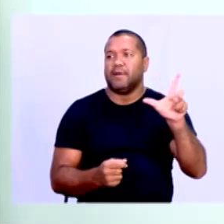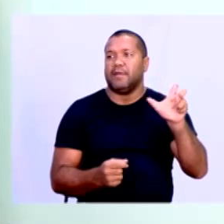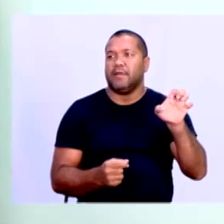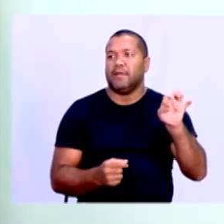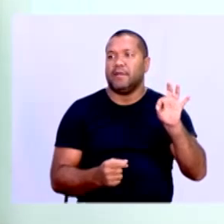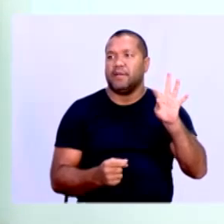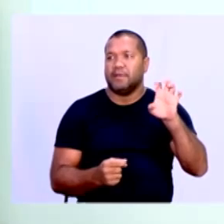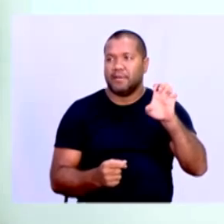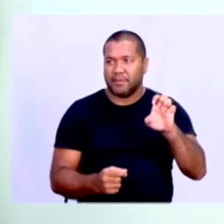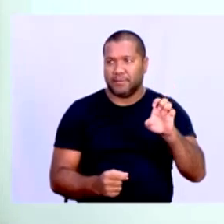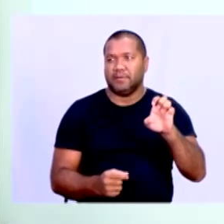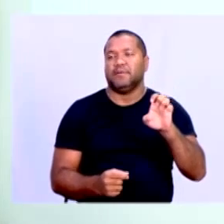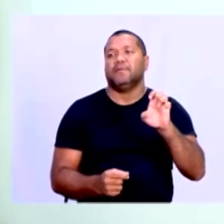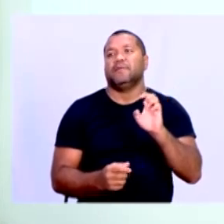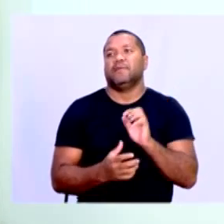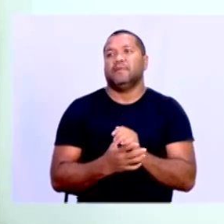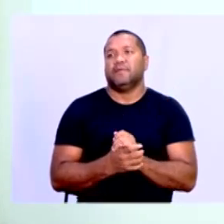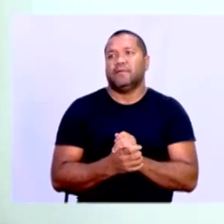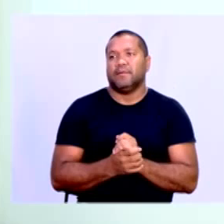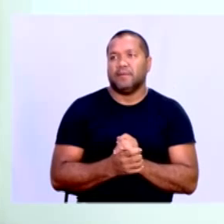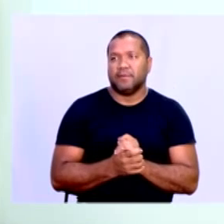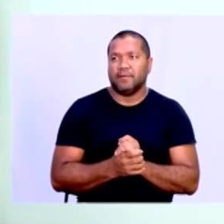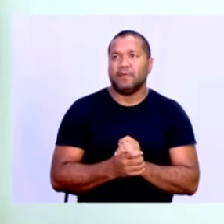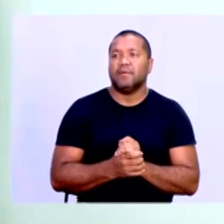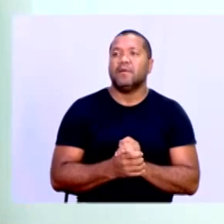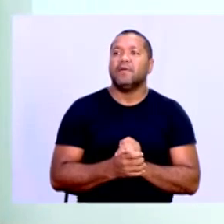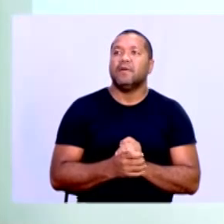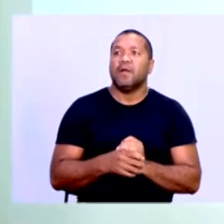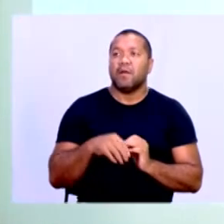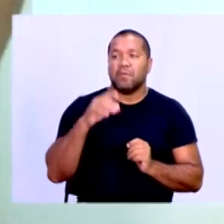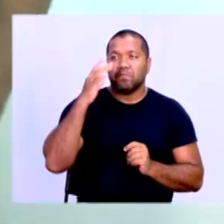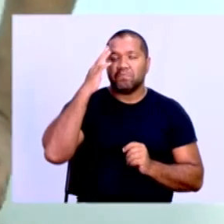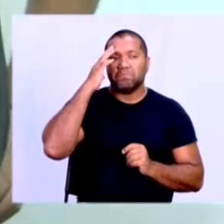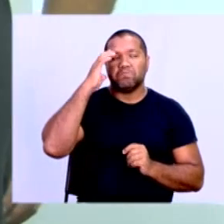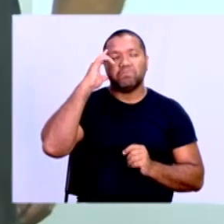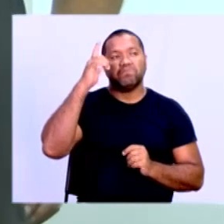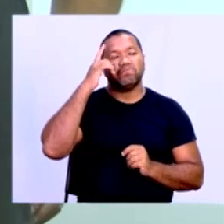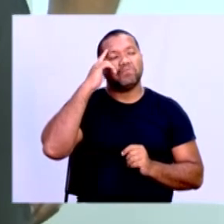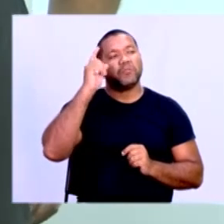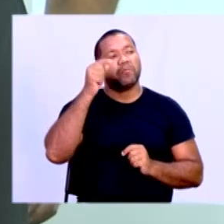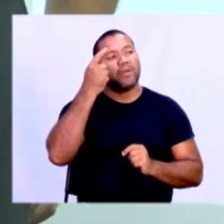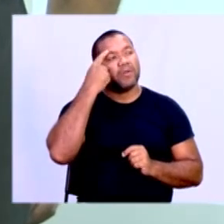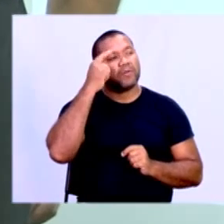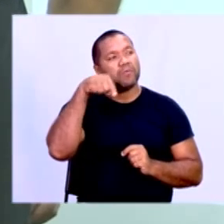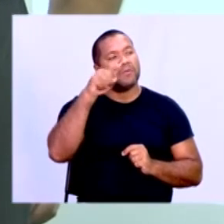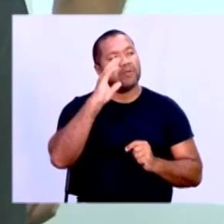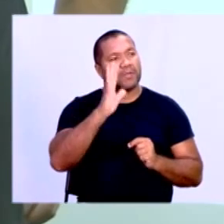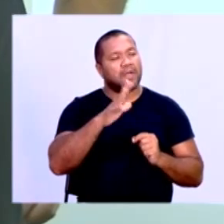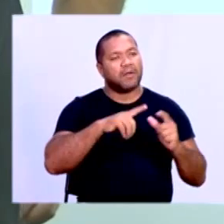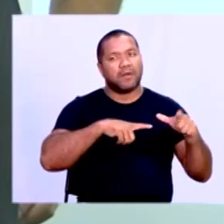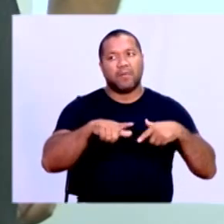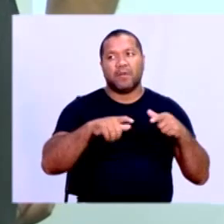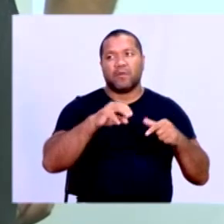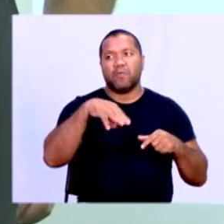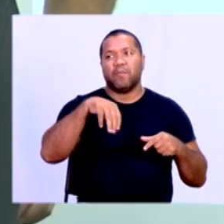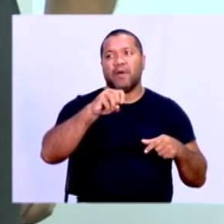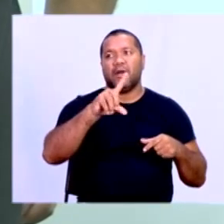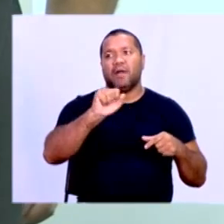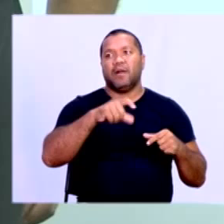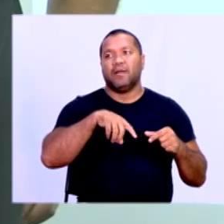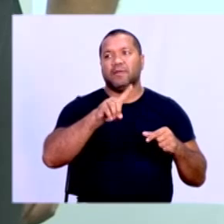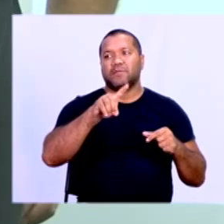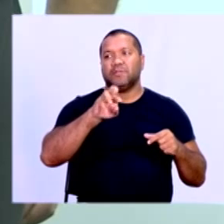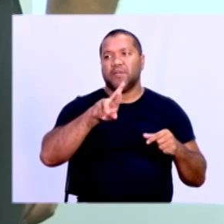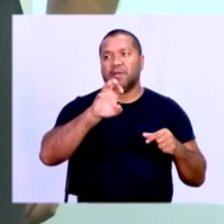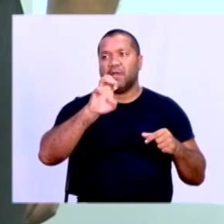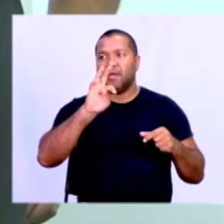o exemplo lá foi perfeito, mas imagine, acredito que vocês já trabalharam com mala direta e vocês tiveram que fazer